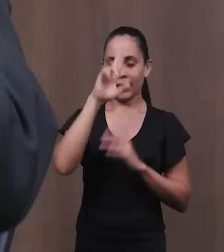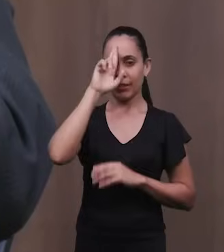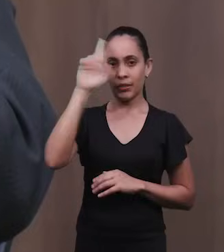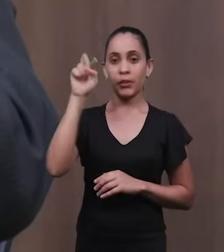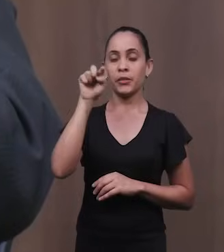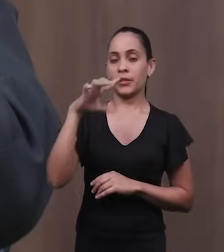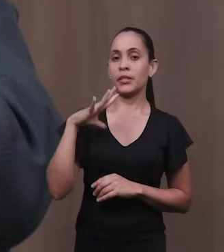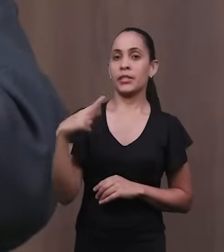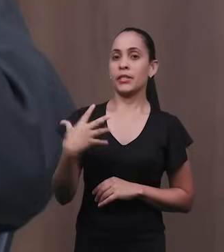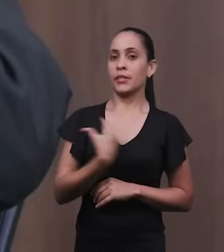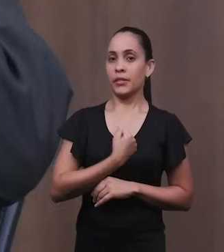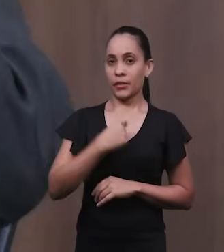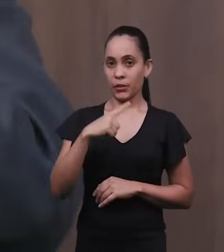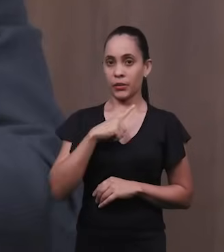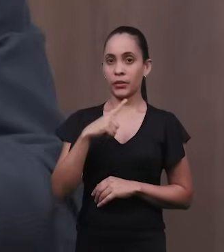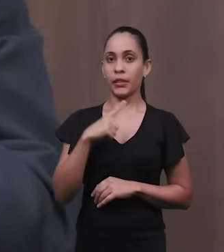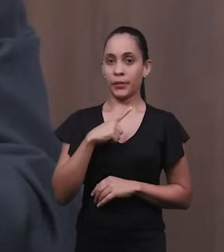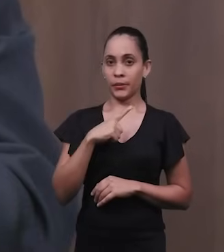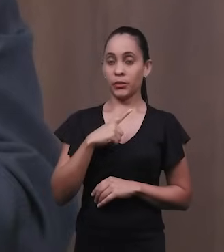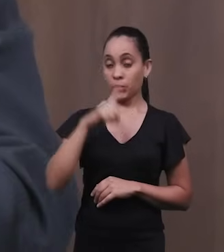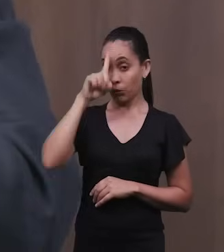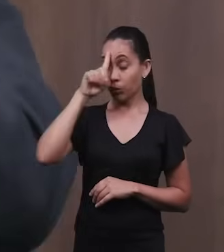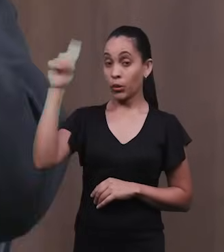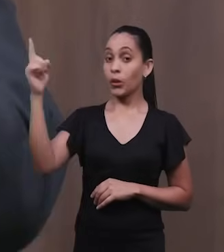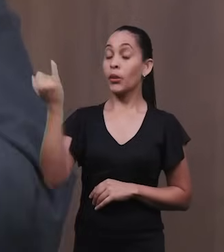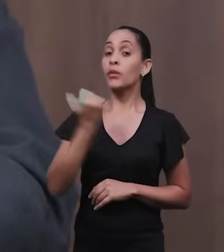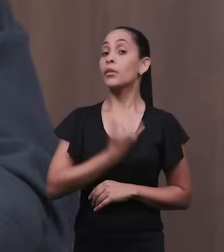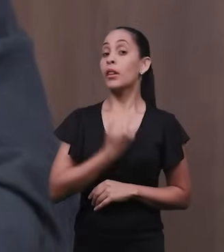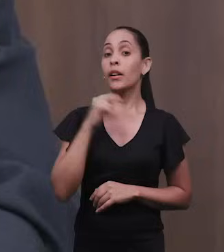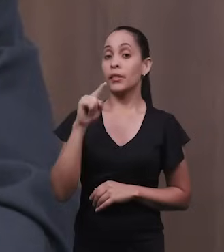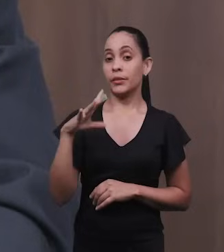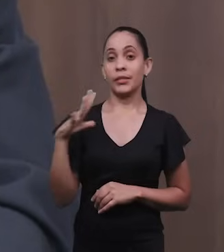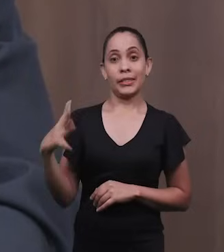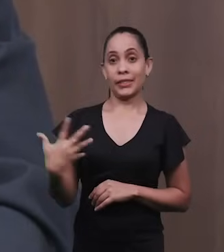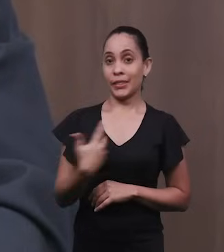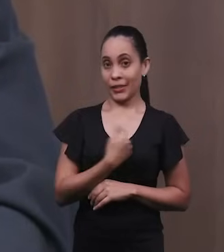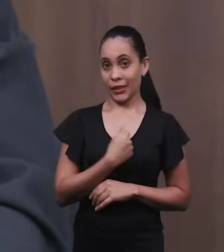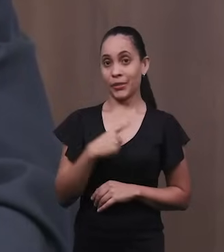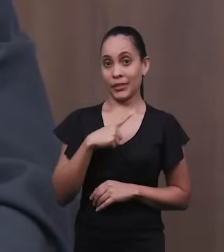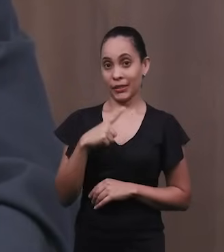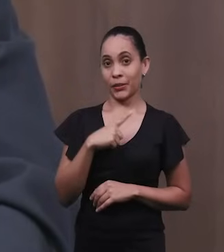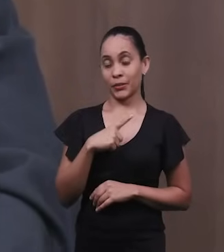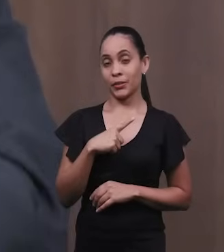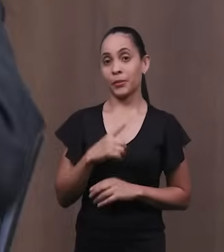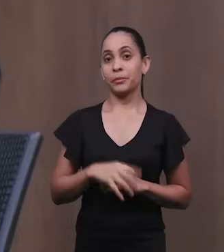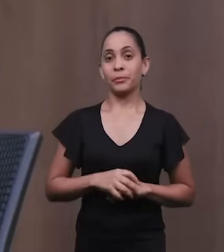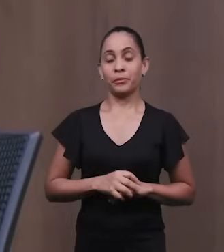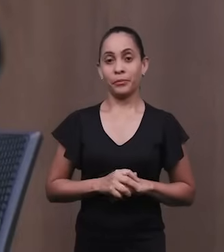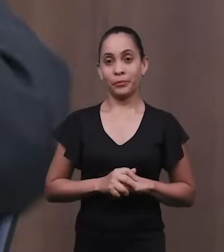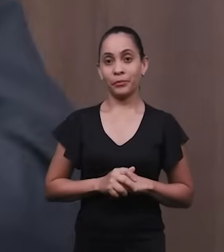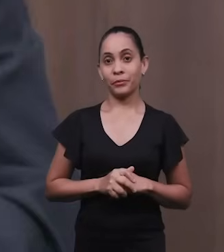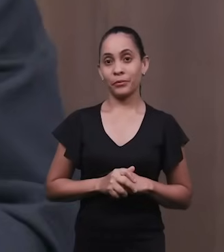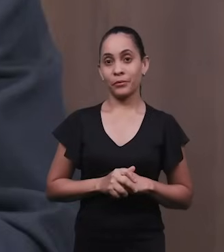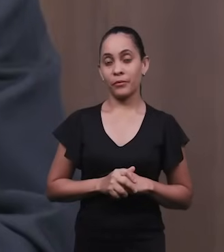Senhor, será salvo, e se é o Senhor que está dizendo, será salvo. Aleluia. A Aleluia. salvação inicia ali como